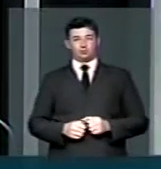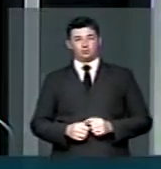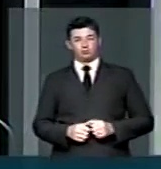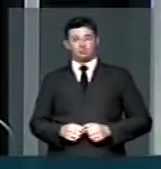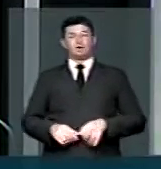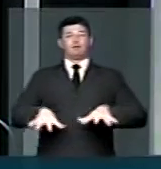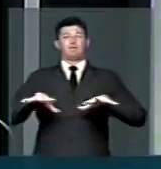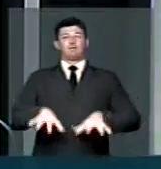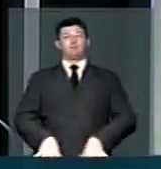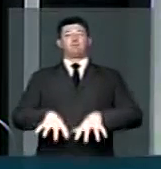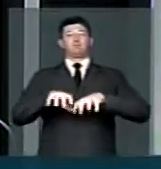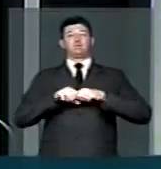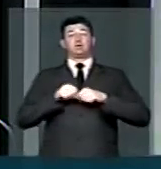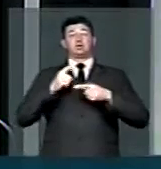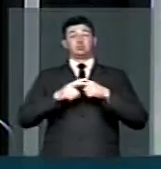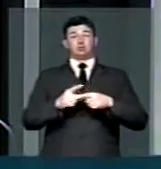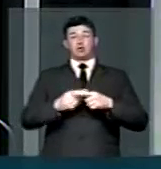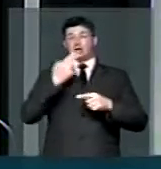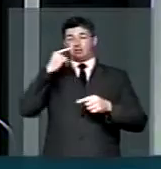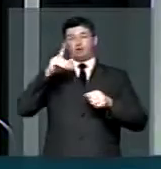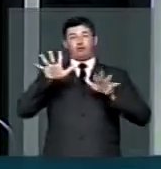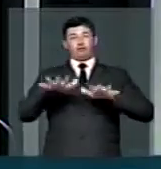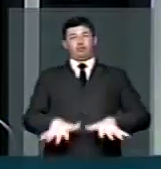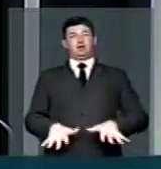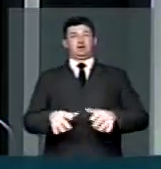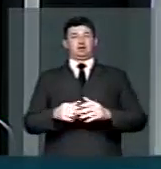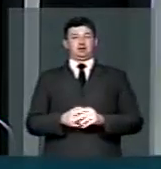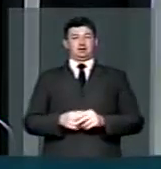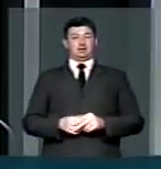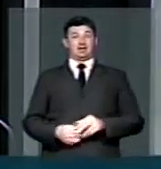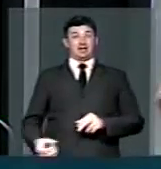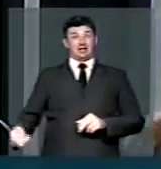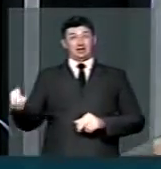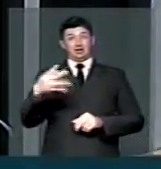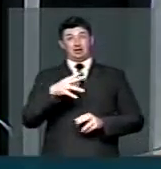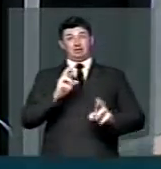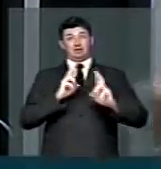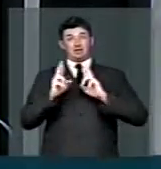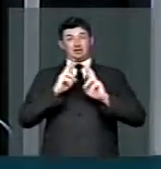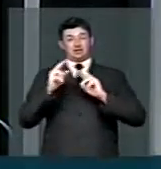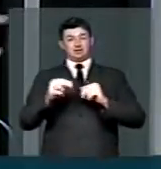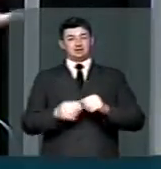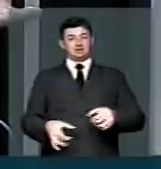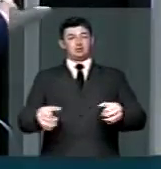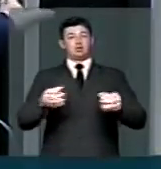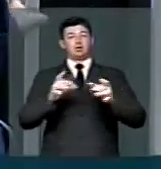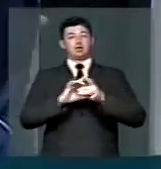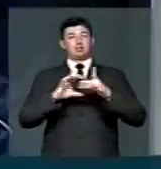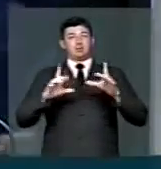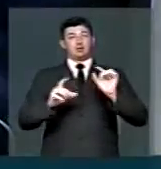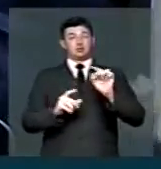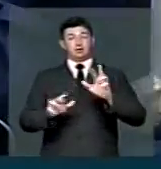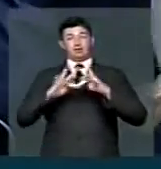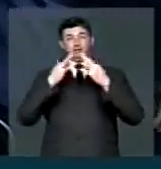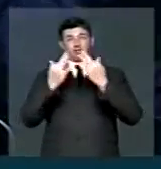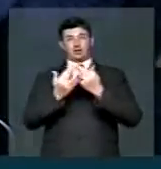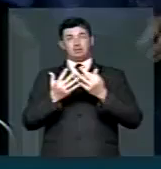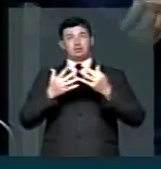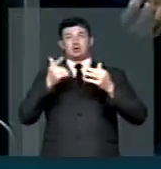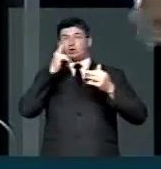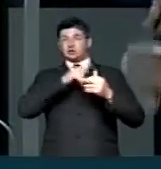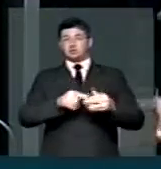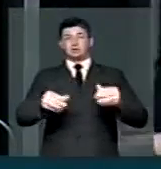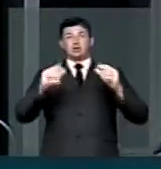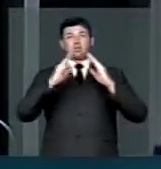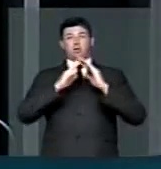ela, pois dela extraía seu alimento. Essa nova relação permitiu que as famílias se